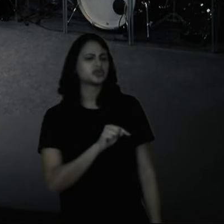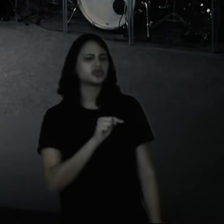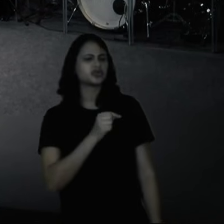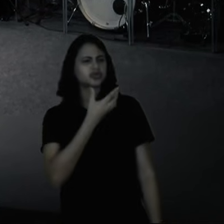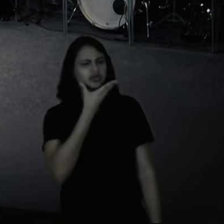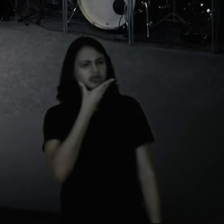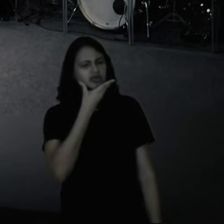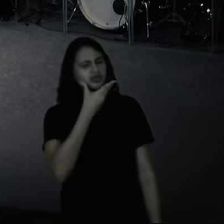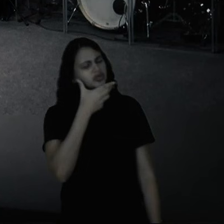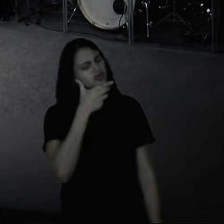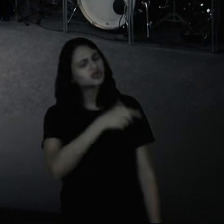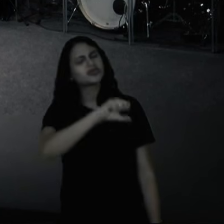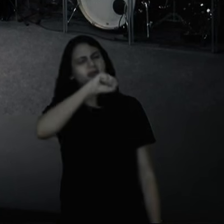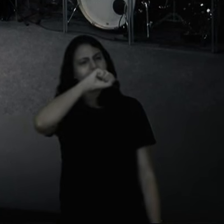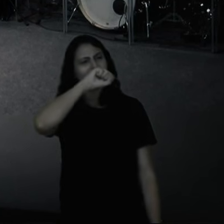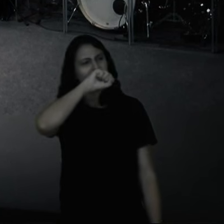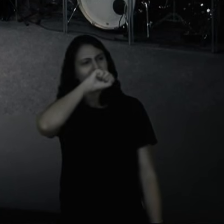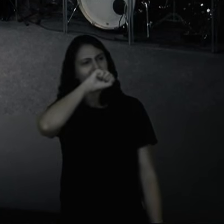uma prostituta.